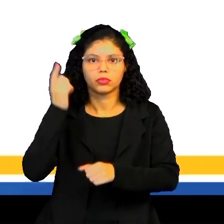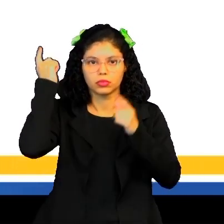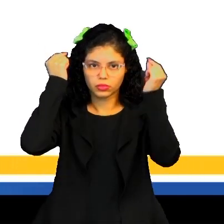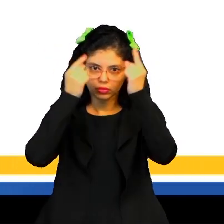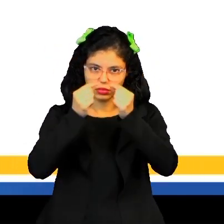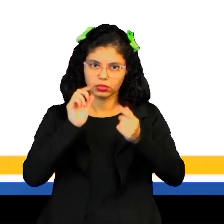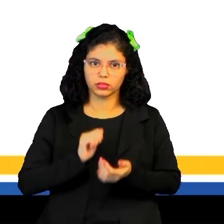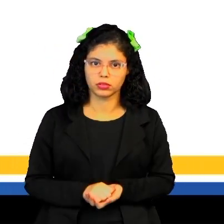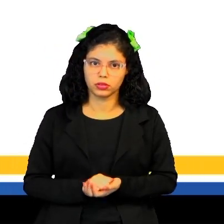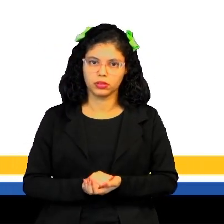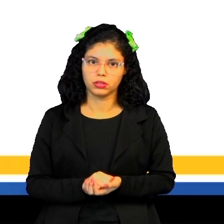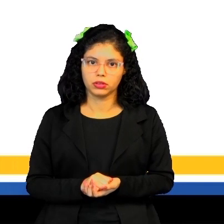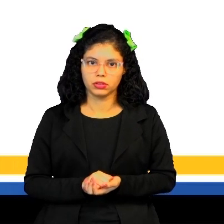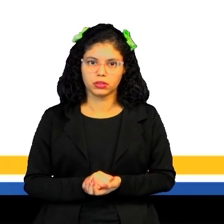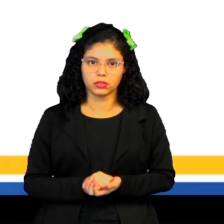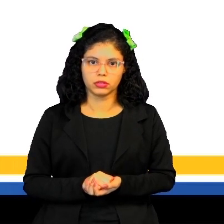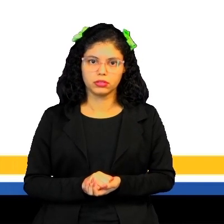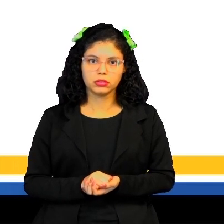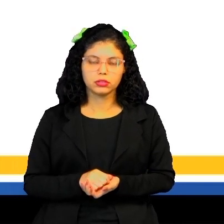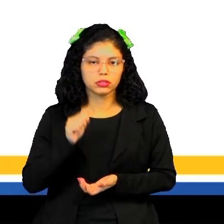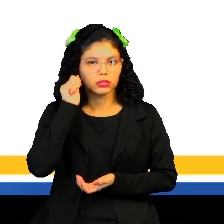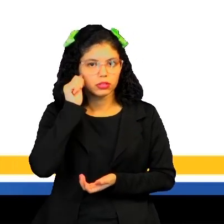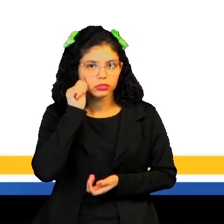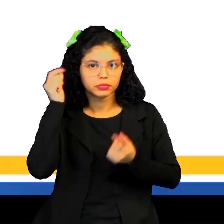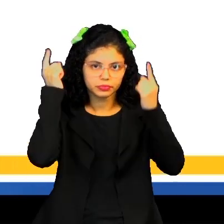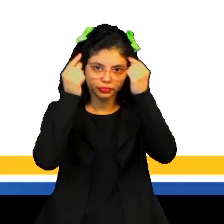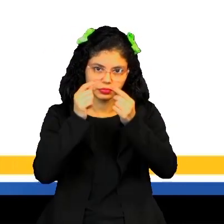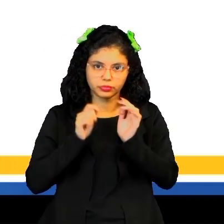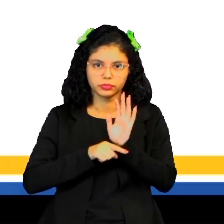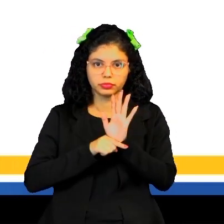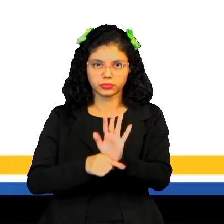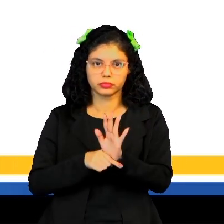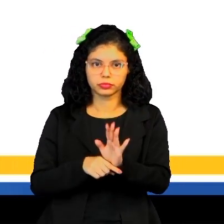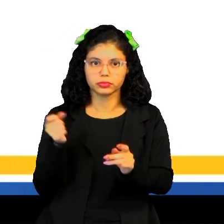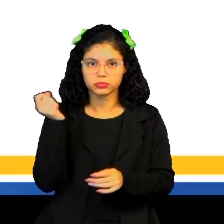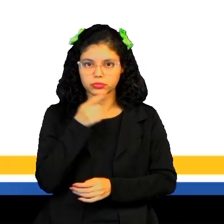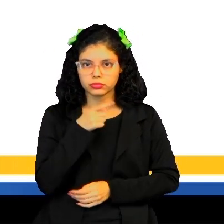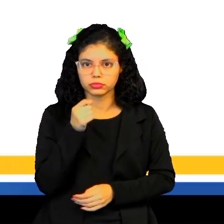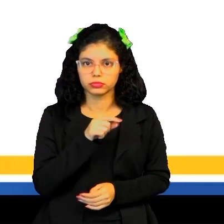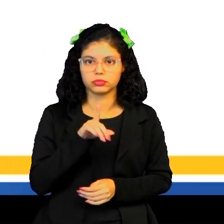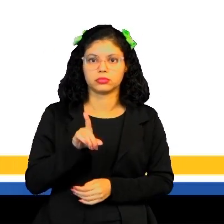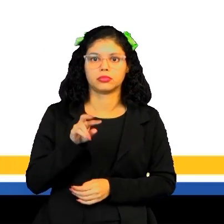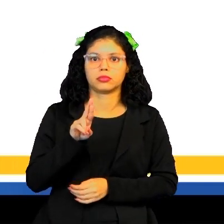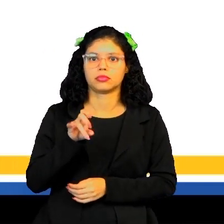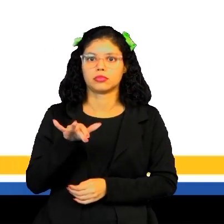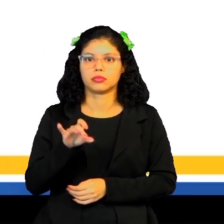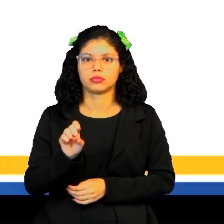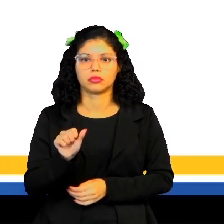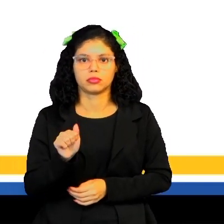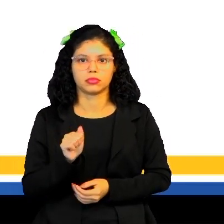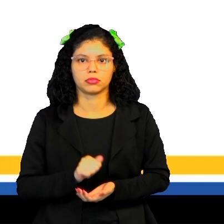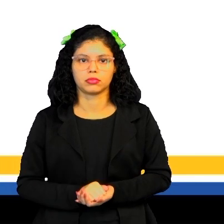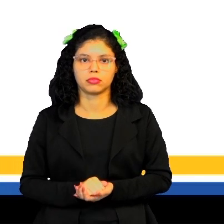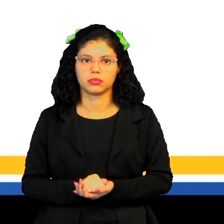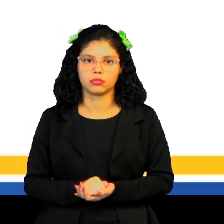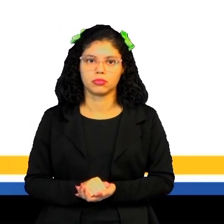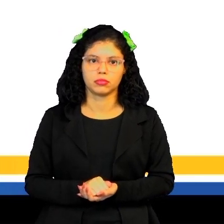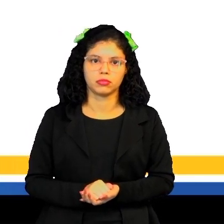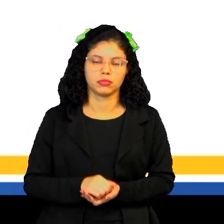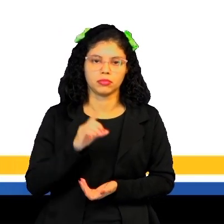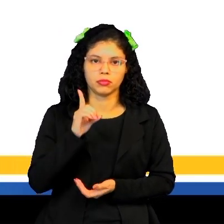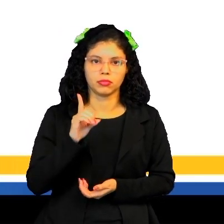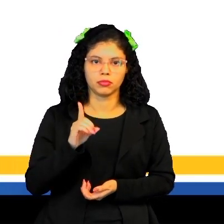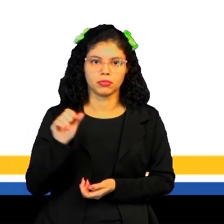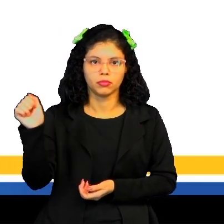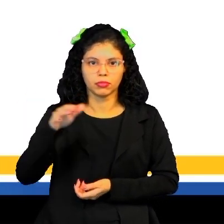Nos anfiteatros, os atores gregos representavam comédias e dramas. Ou letra D, no campo